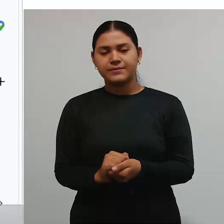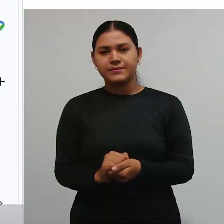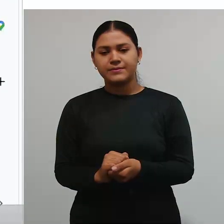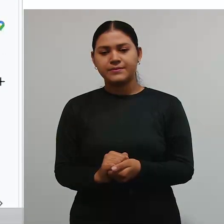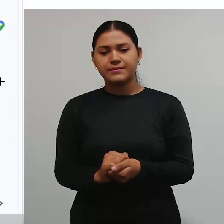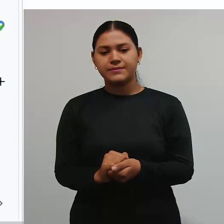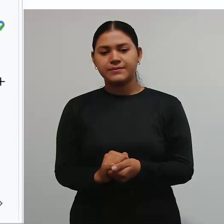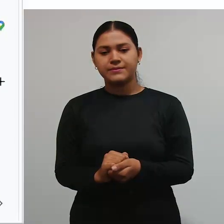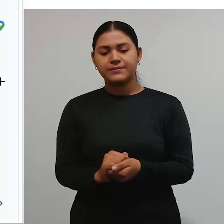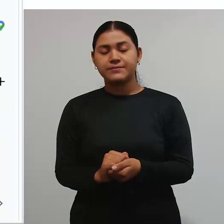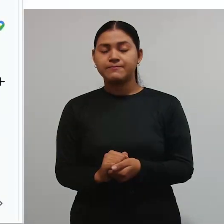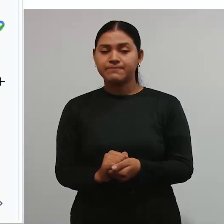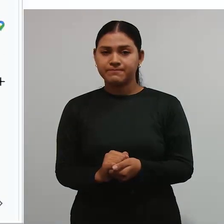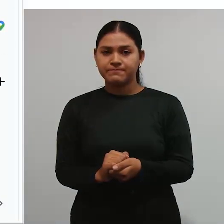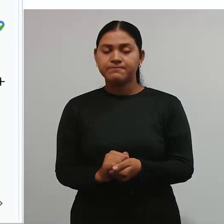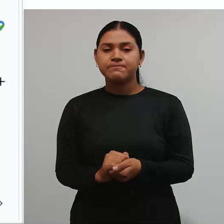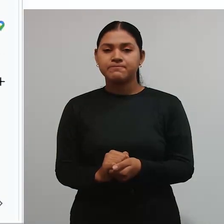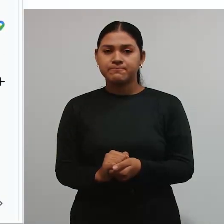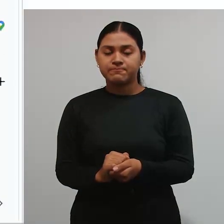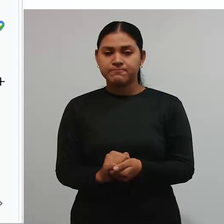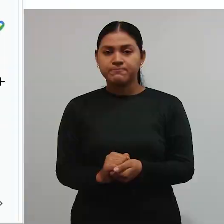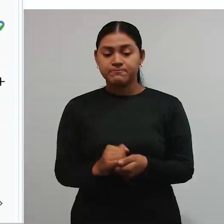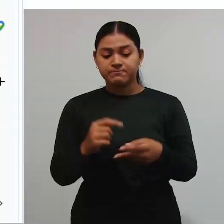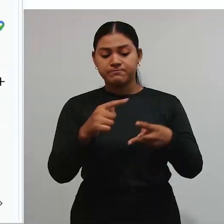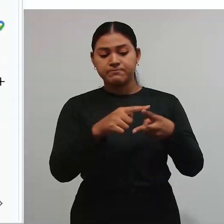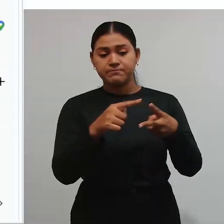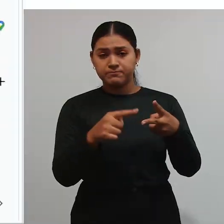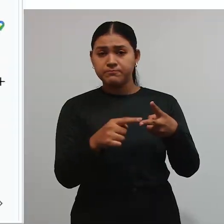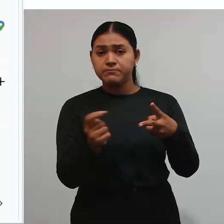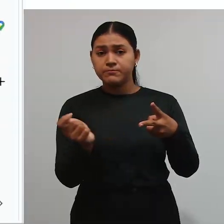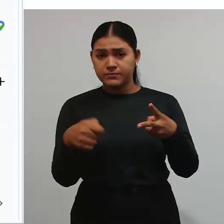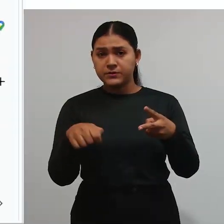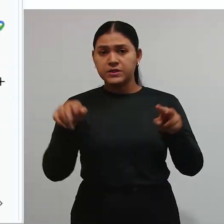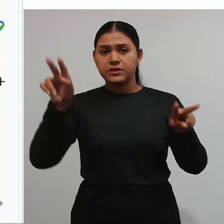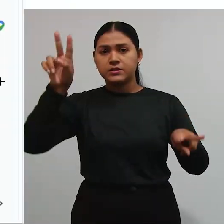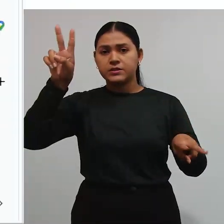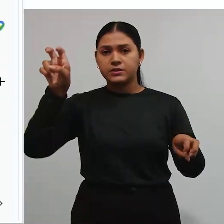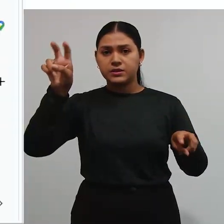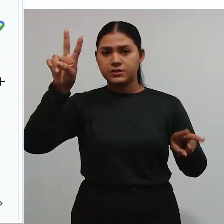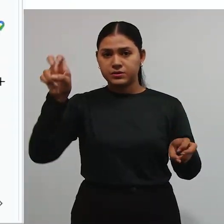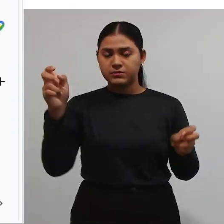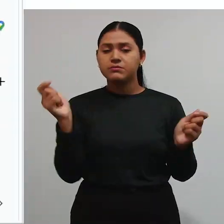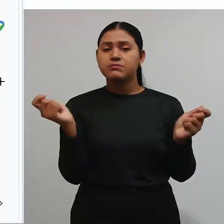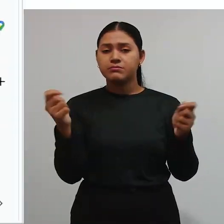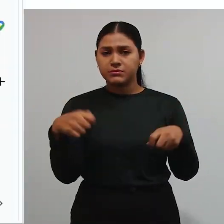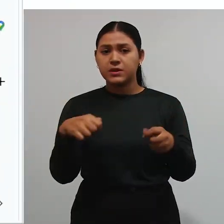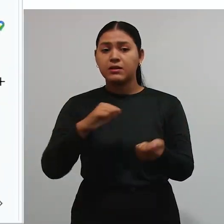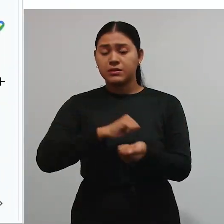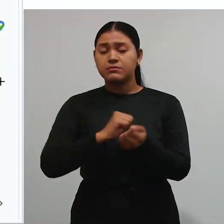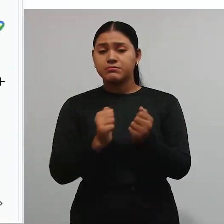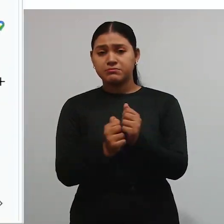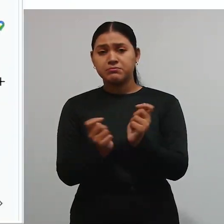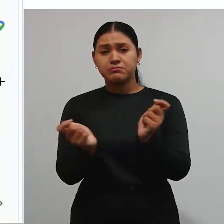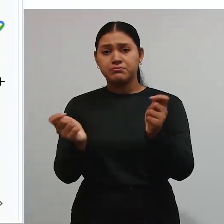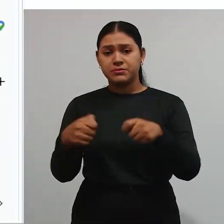Então, as duas são citações, as duas são formatadas